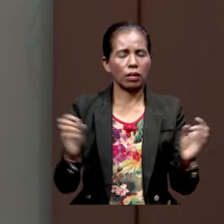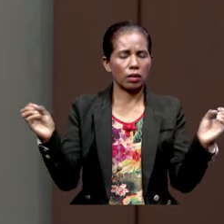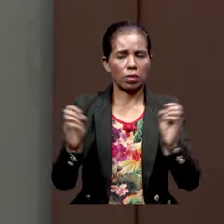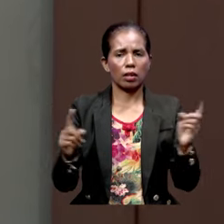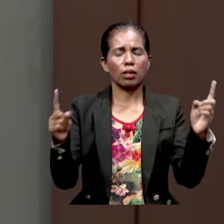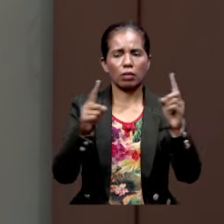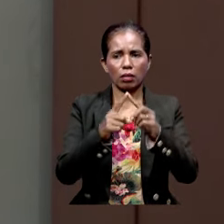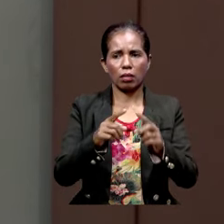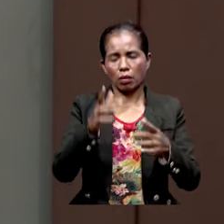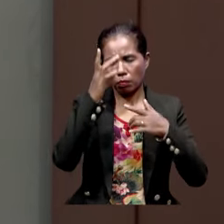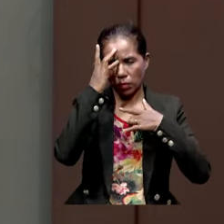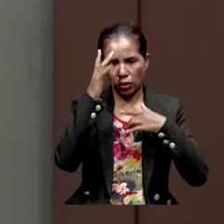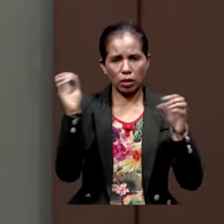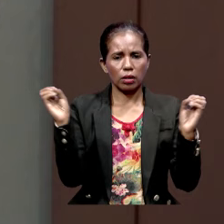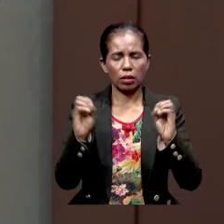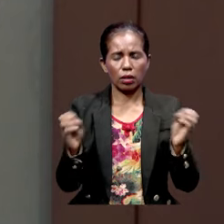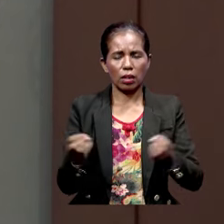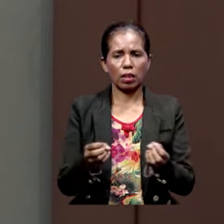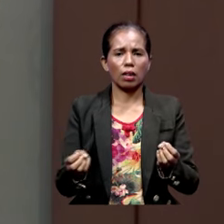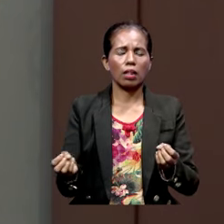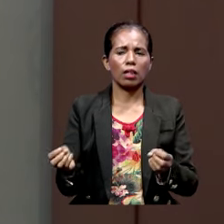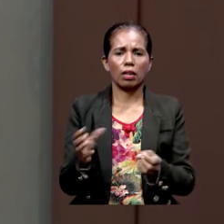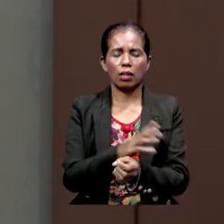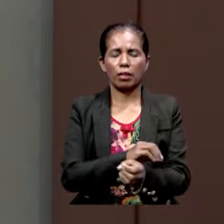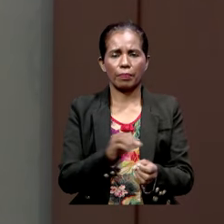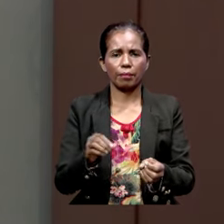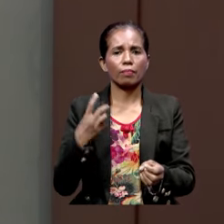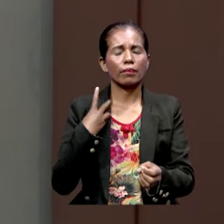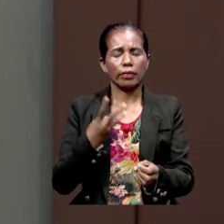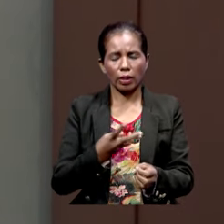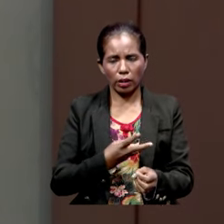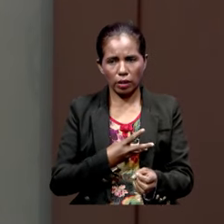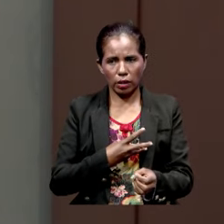abati se la to então orienta tam para itabele halo